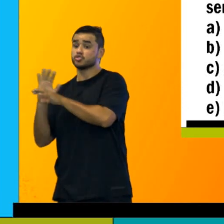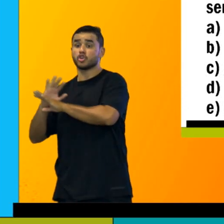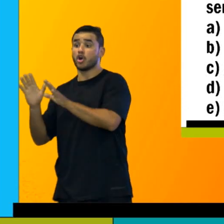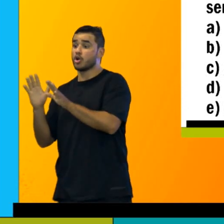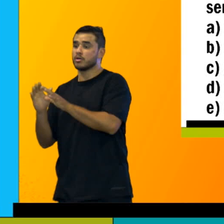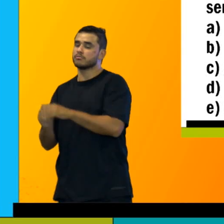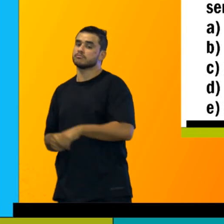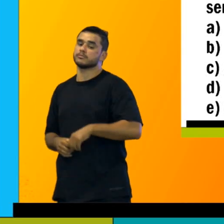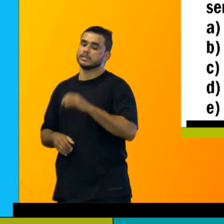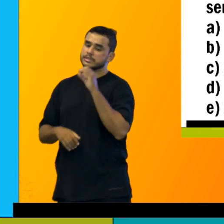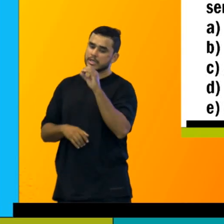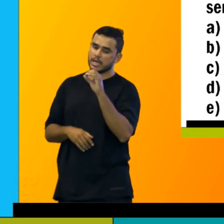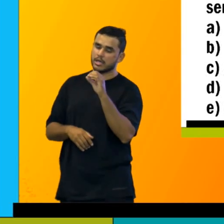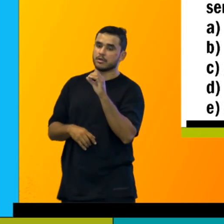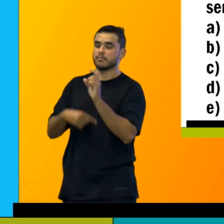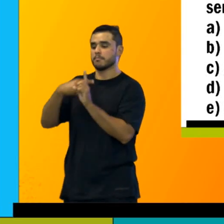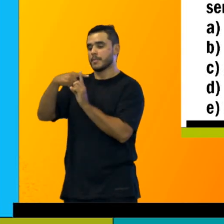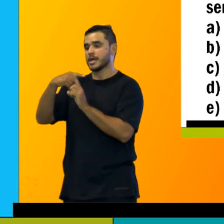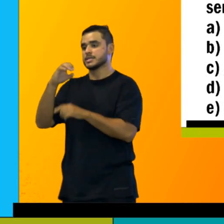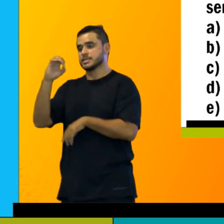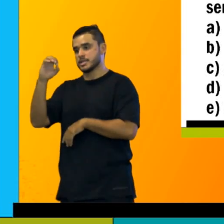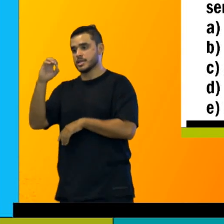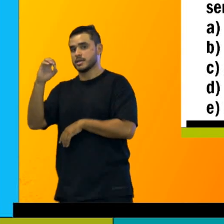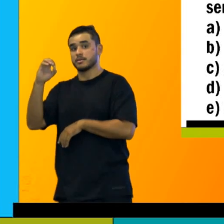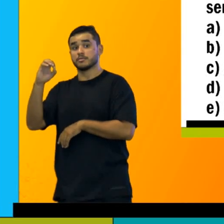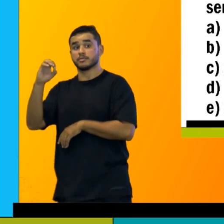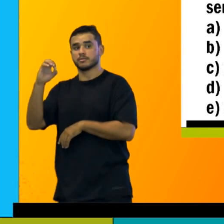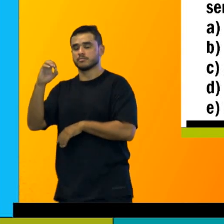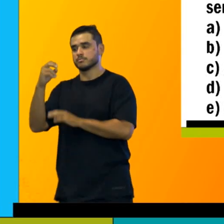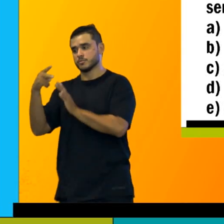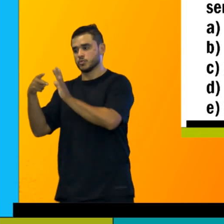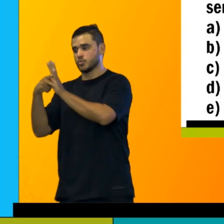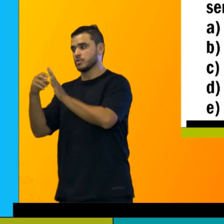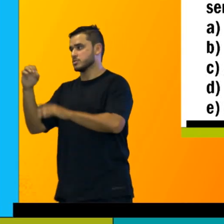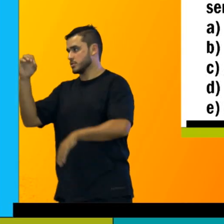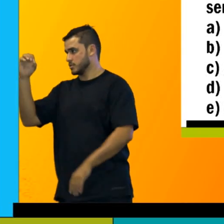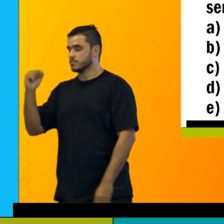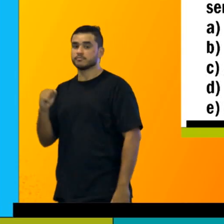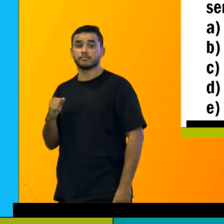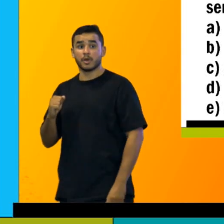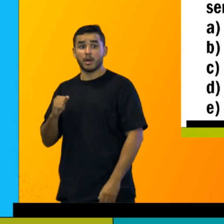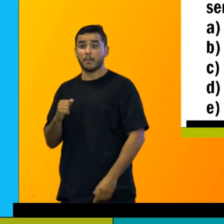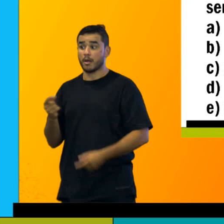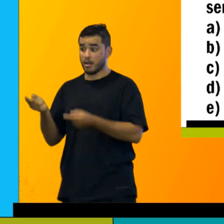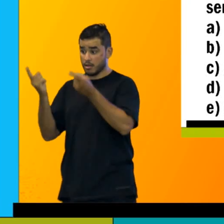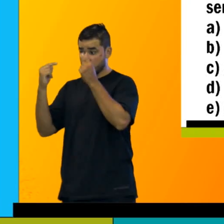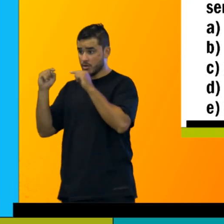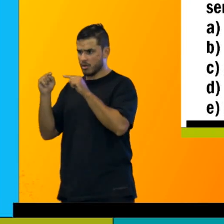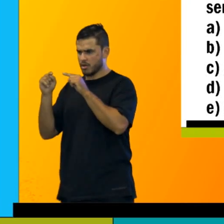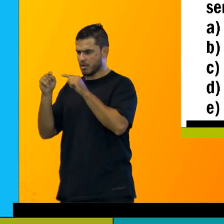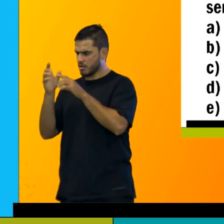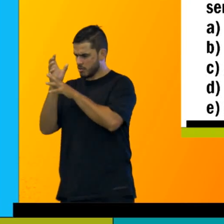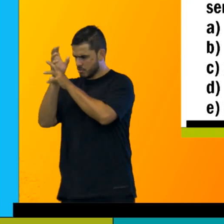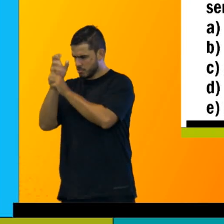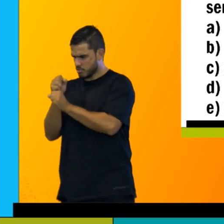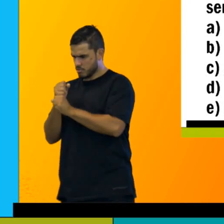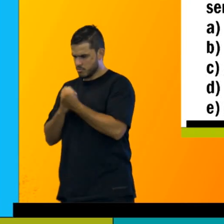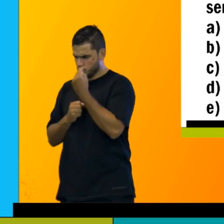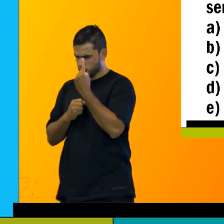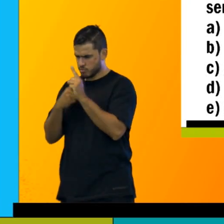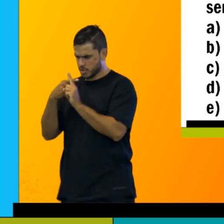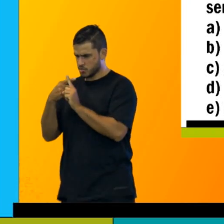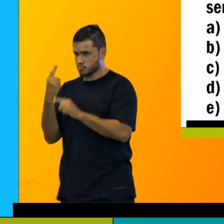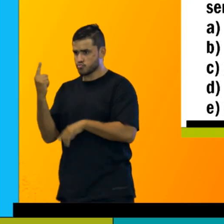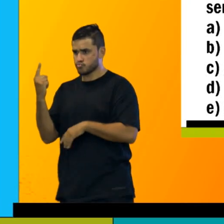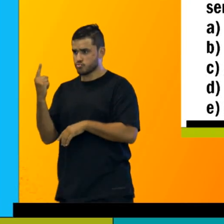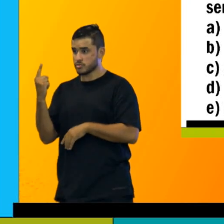dá 0. Perfeito? A primeira coluna, ó. 0 mais 0 dá 0. Mas na segunda coluna, 1 mais 1. 1